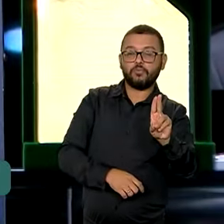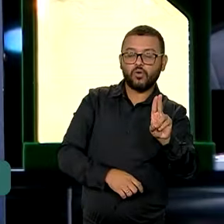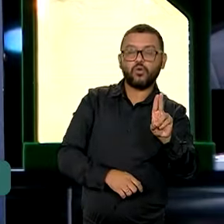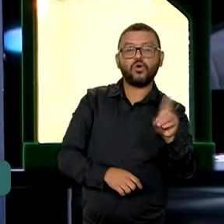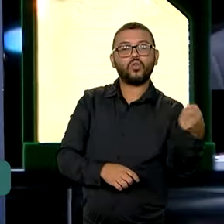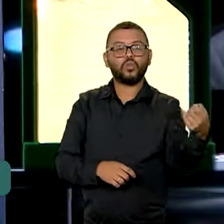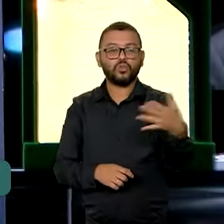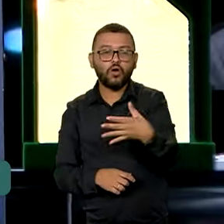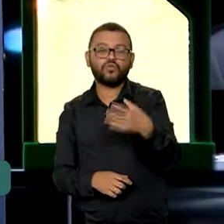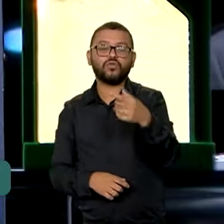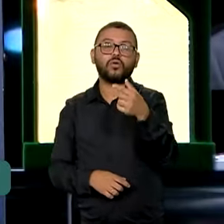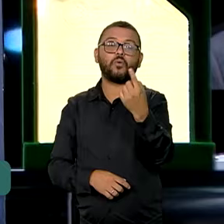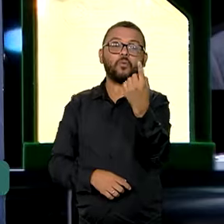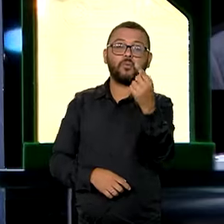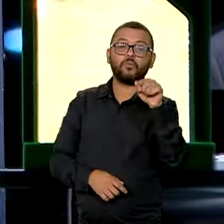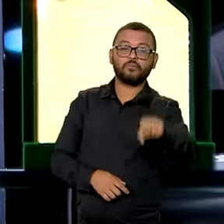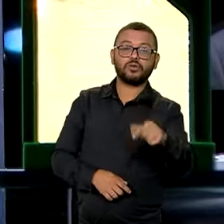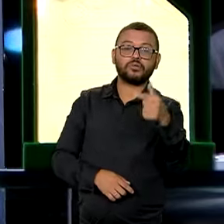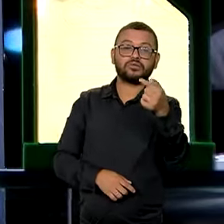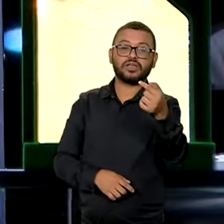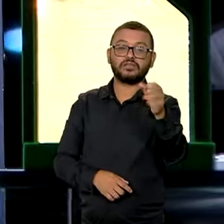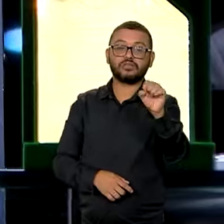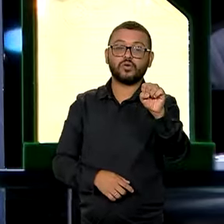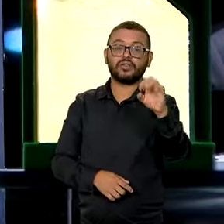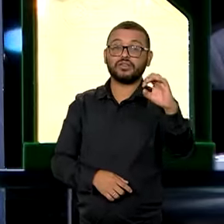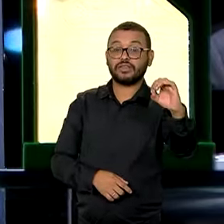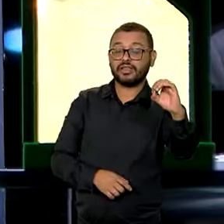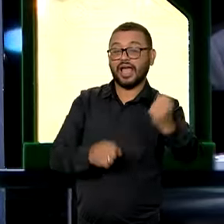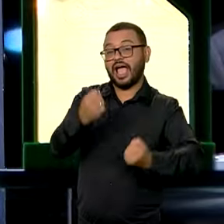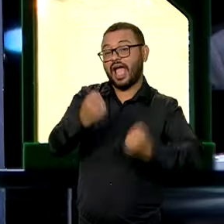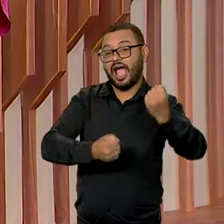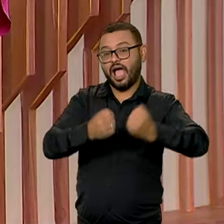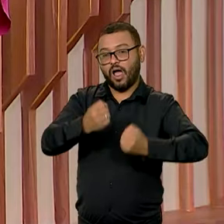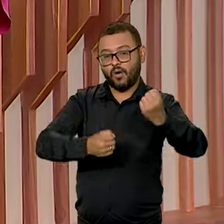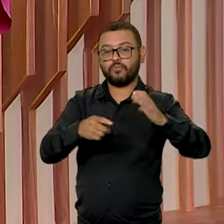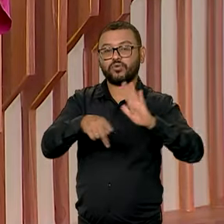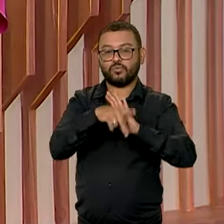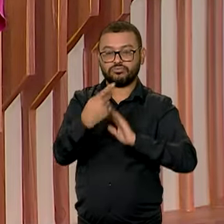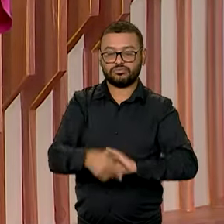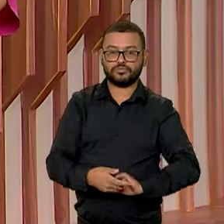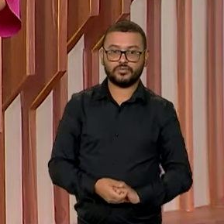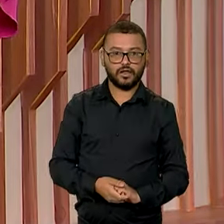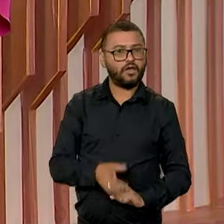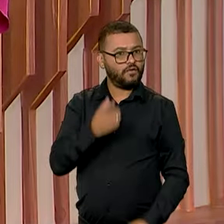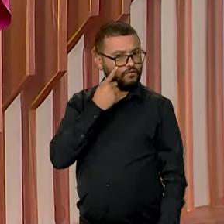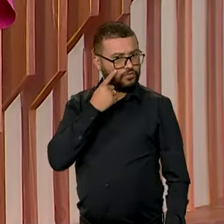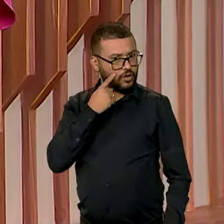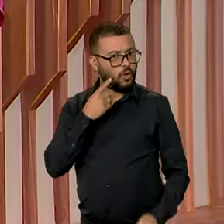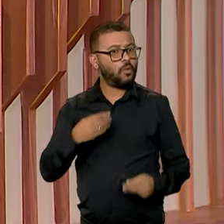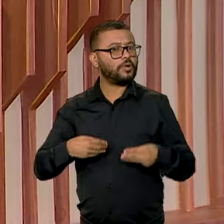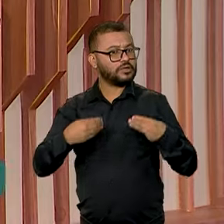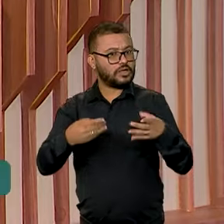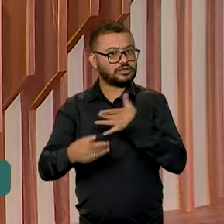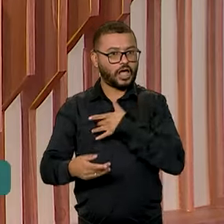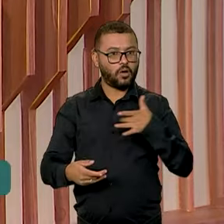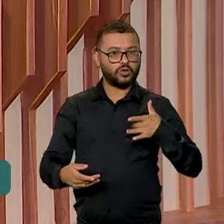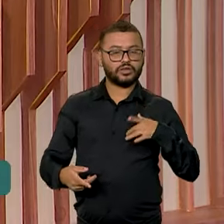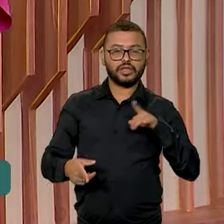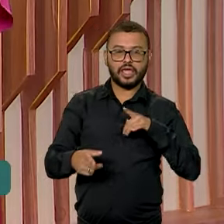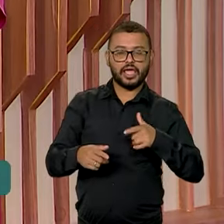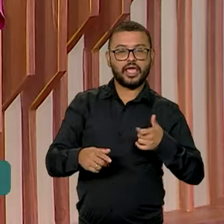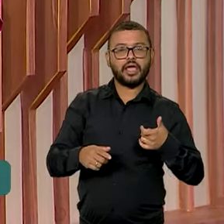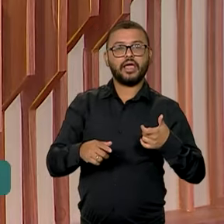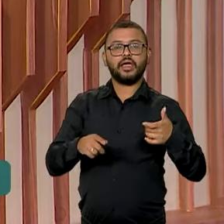vamos entregar 1.780 novos veículos. E olha, o Ministério da Saúde está em campanha